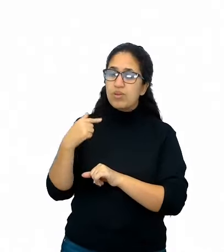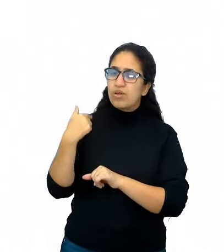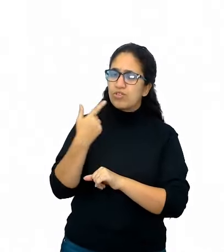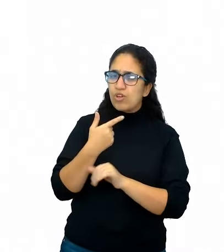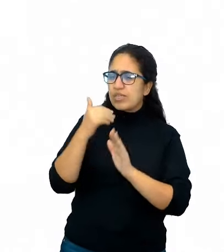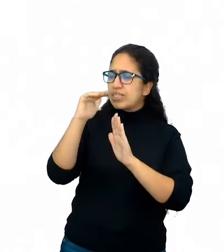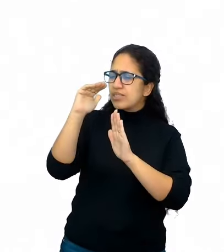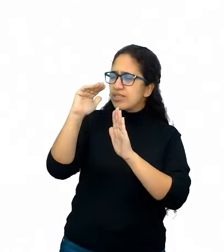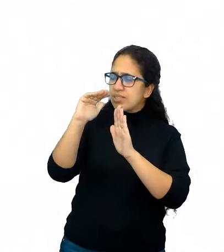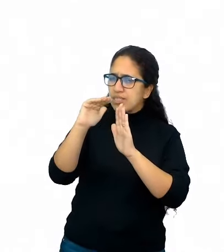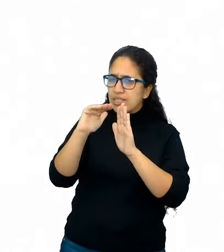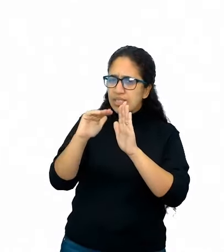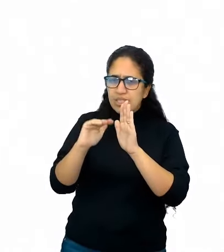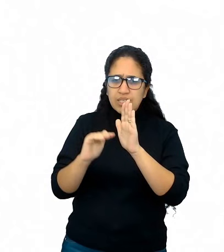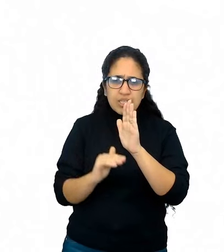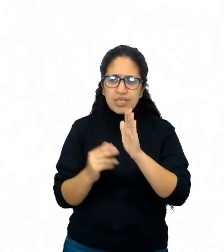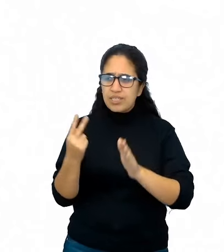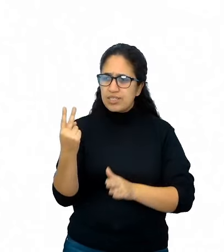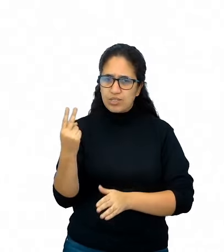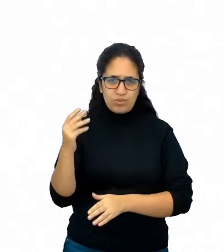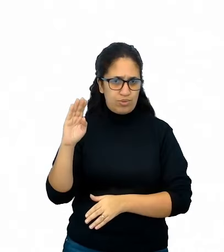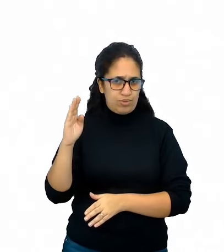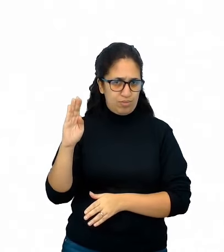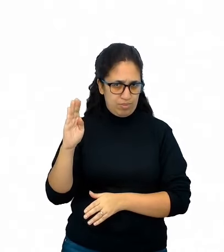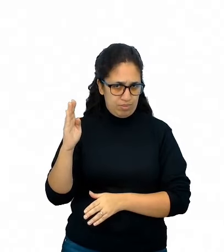cronograma referente ao segundo bimestre.